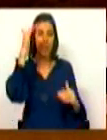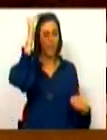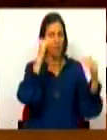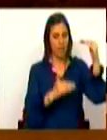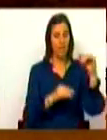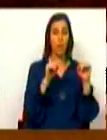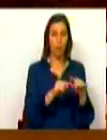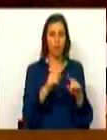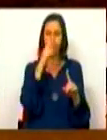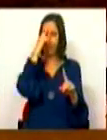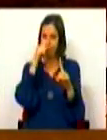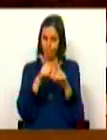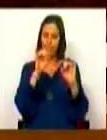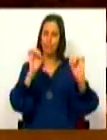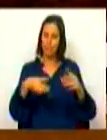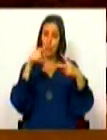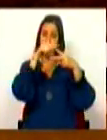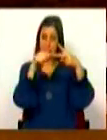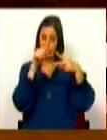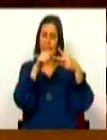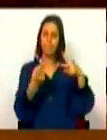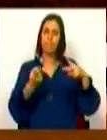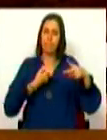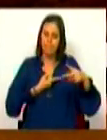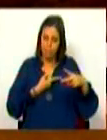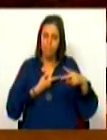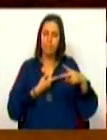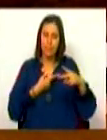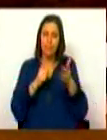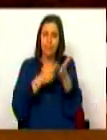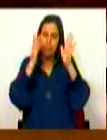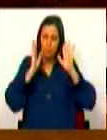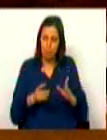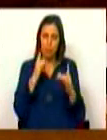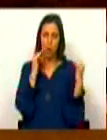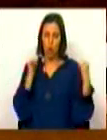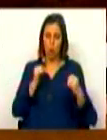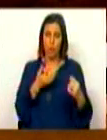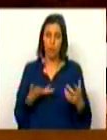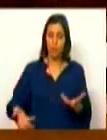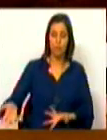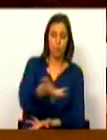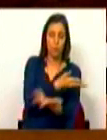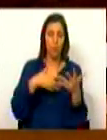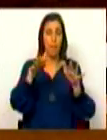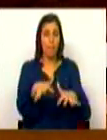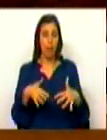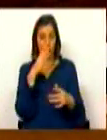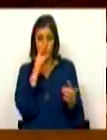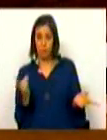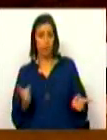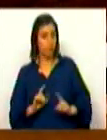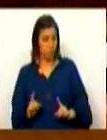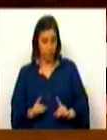desigualdades. É focado nestas prioridades que teremos que obter os amplos e necessários consensos parlamentares. Se não o